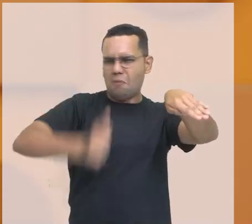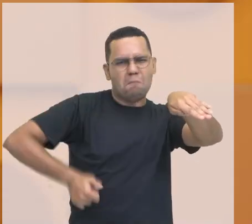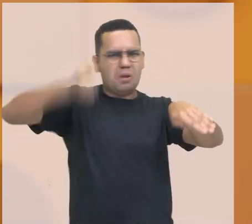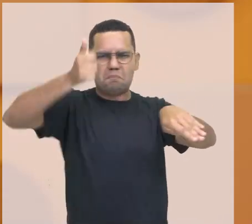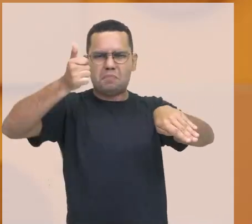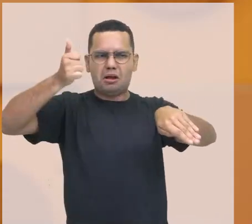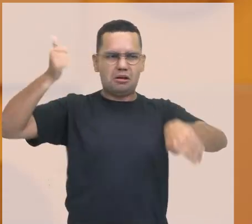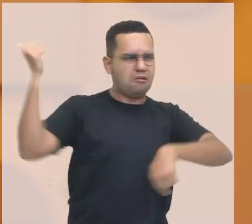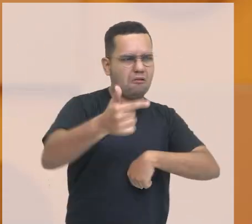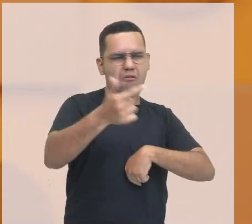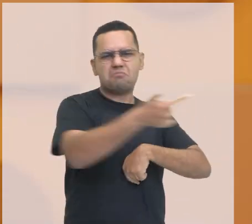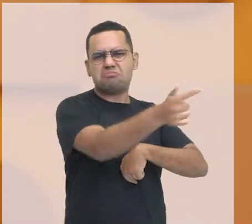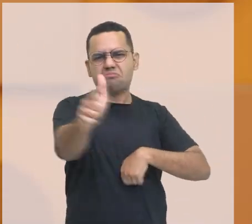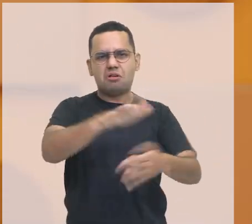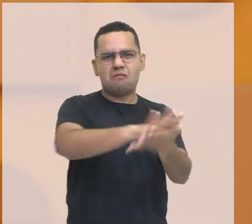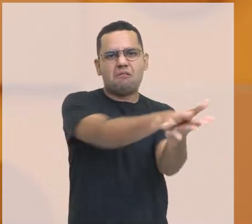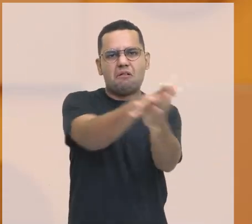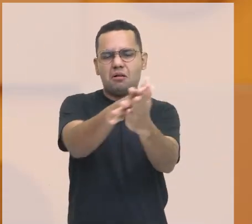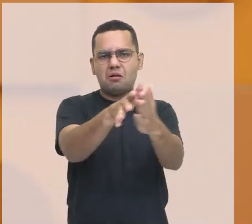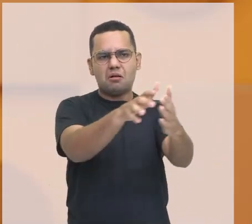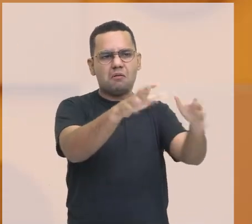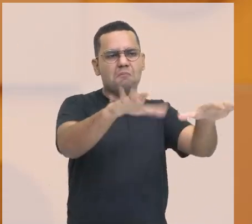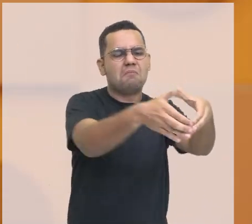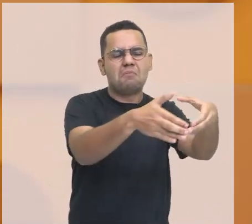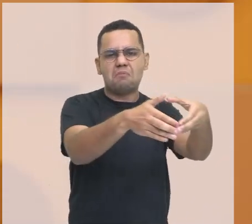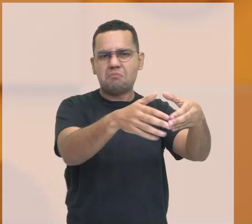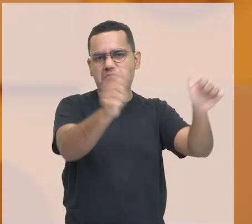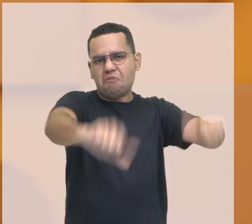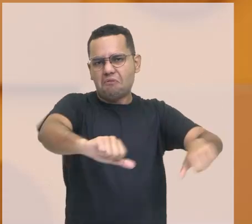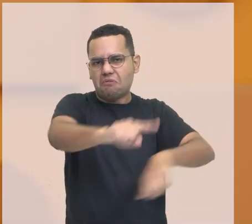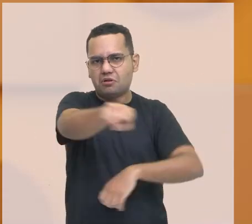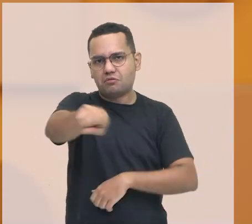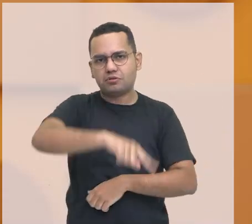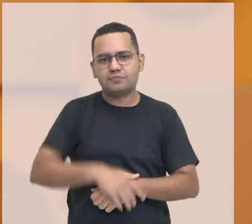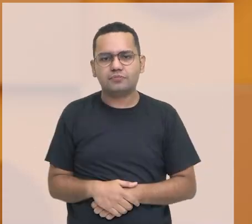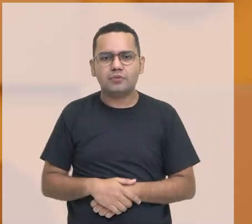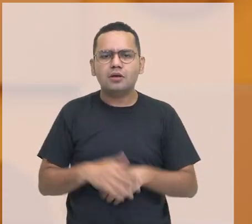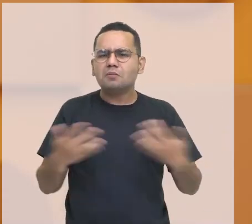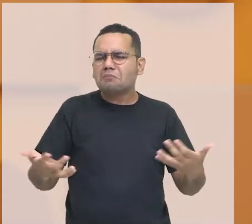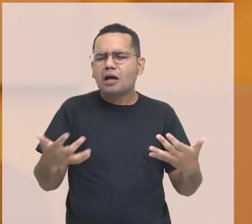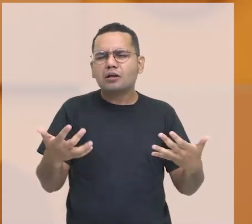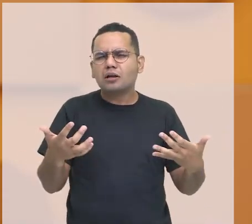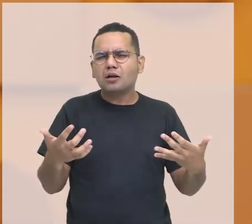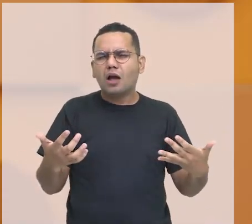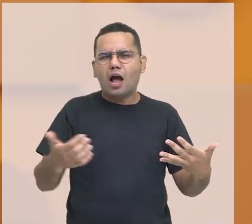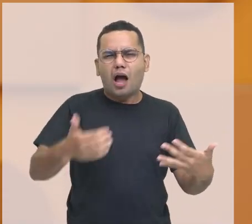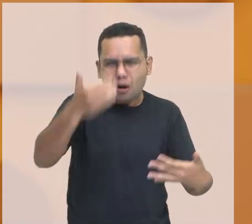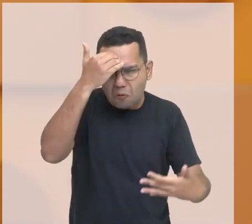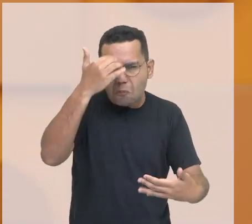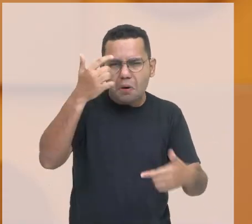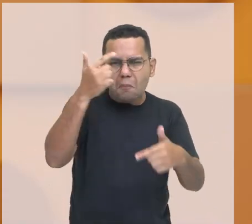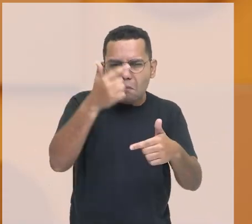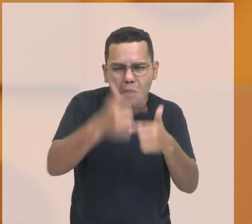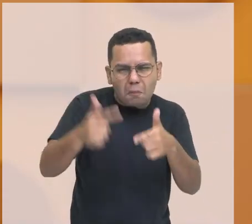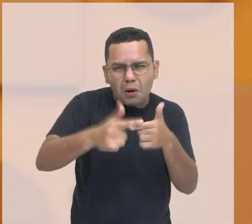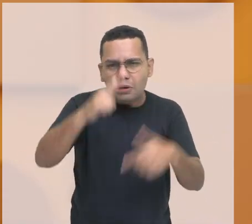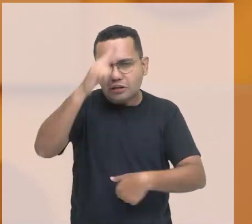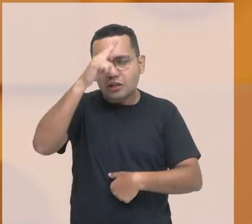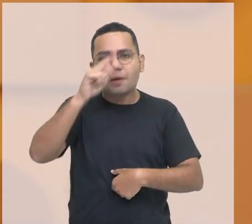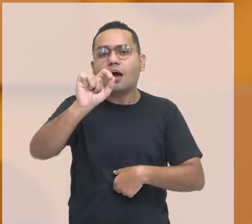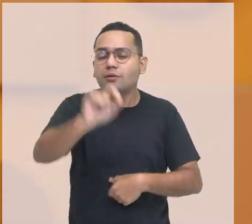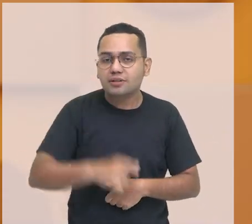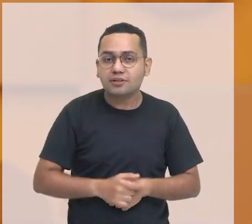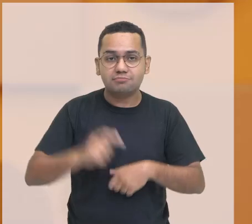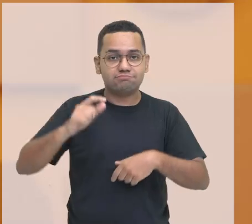ele pregava também que a culpa do problema da Alemanha estava ali nas mãos dos judeus. Muitos historiadores acreditavam